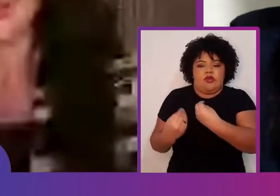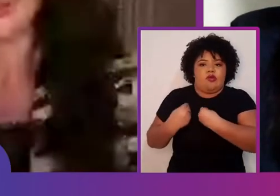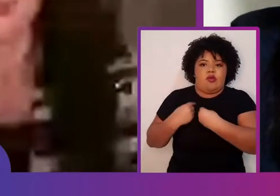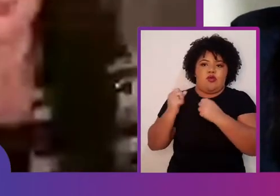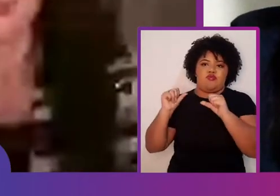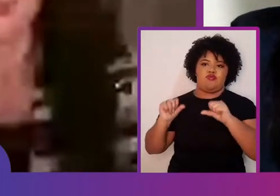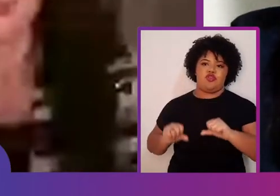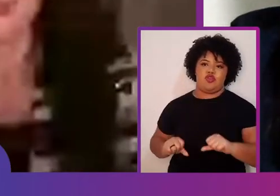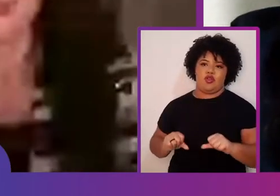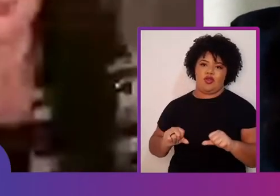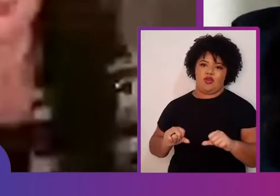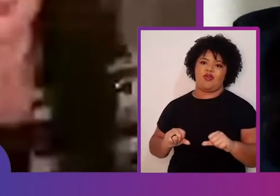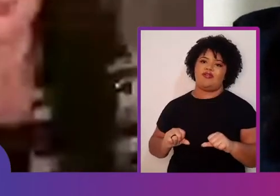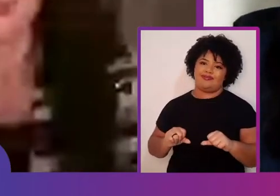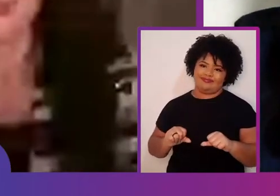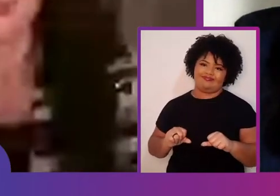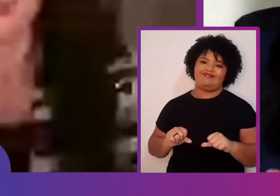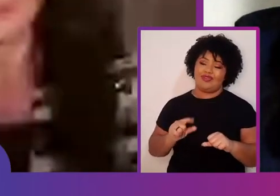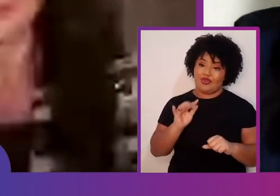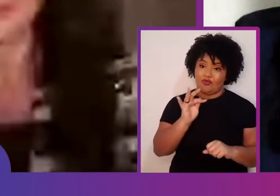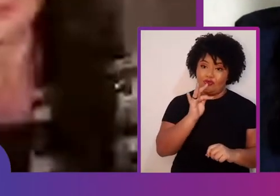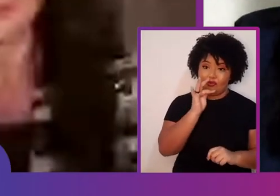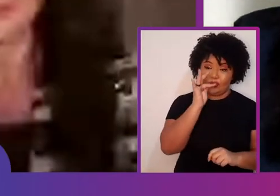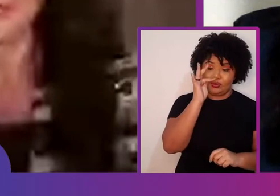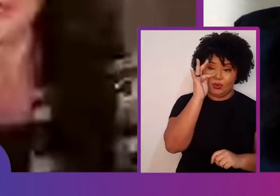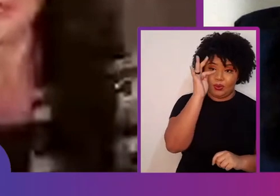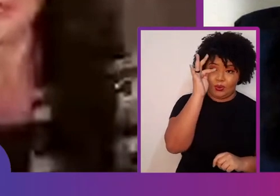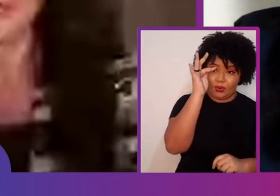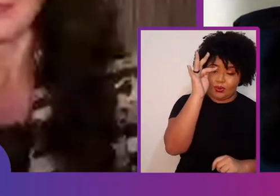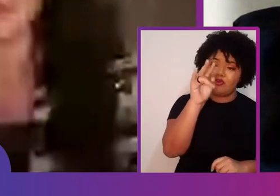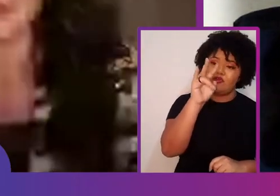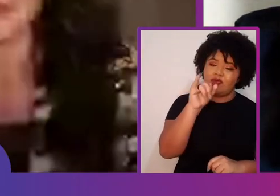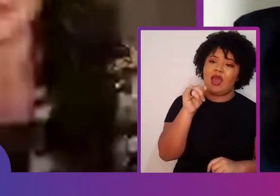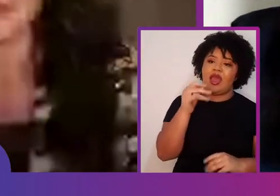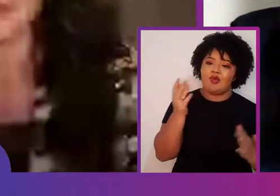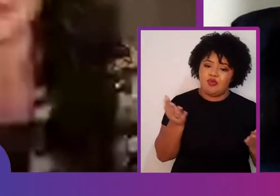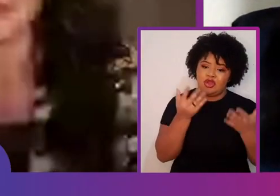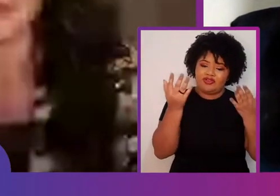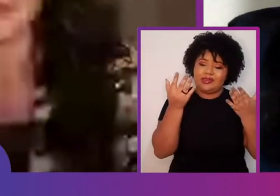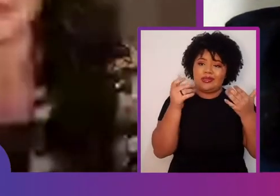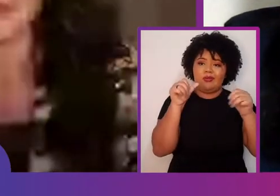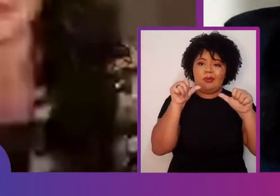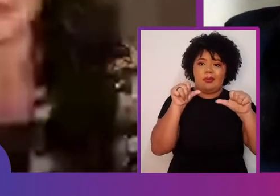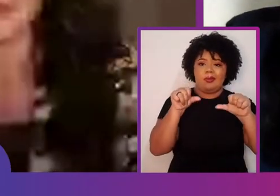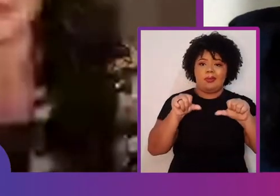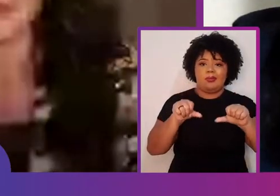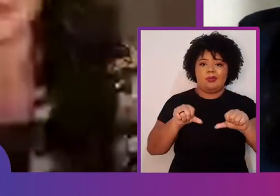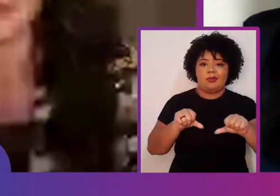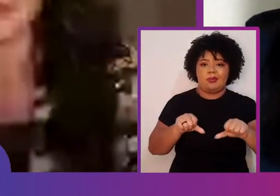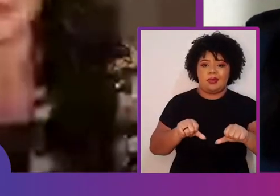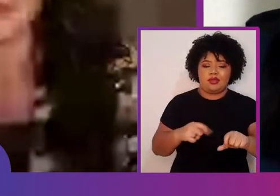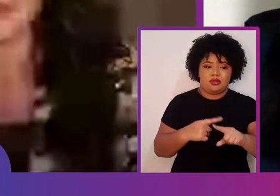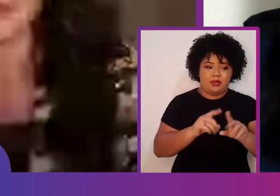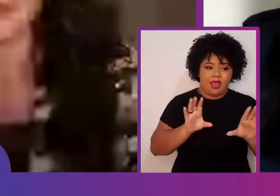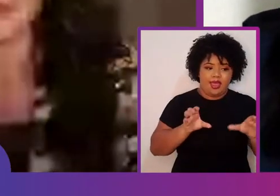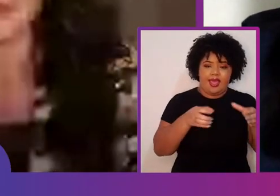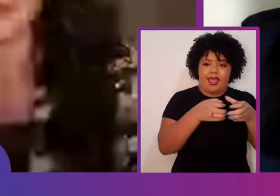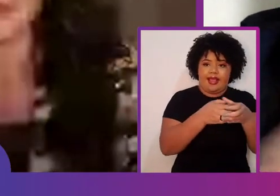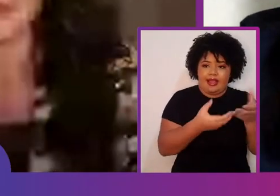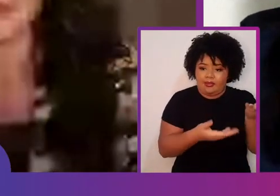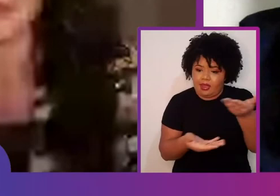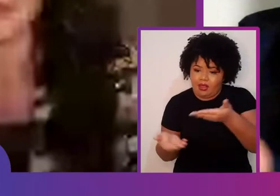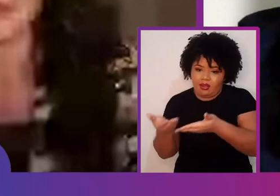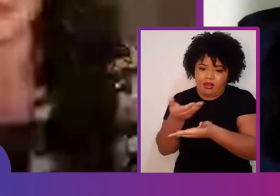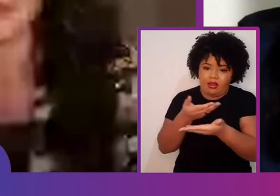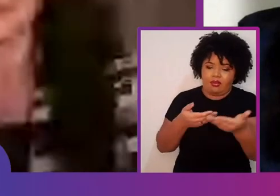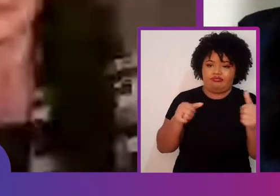essa conta vai ser cobrada justamente na motivação, no engajamento e no pertencimento dessa equipe depois a essa organização.